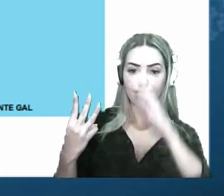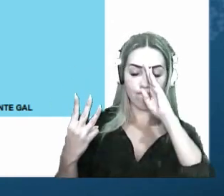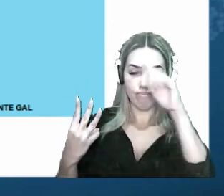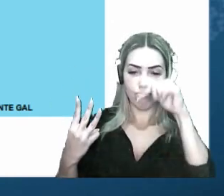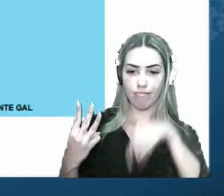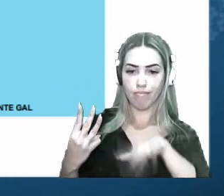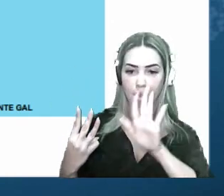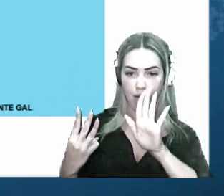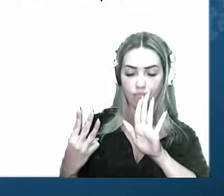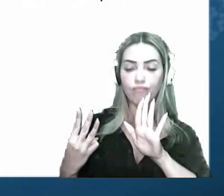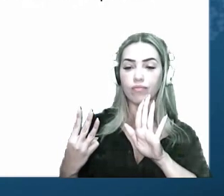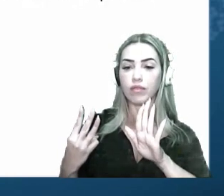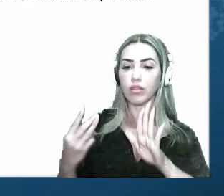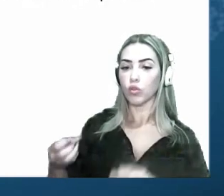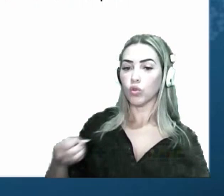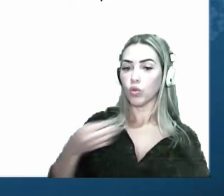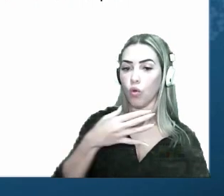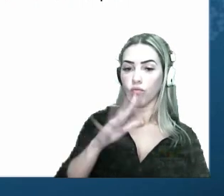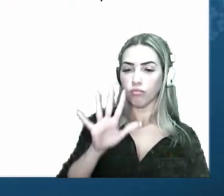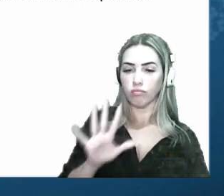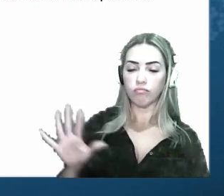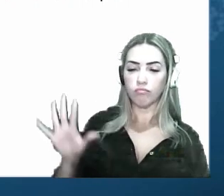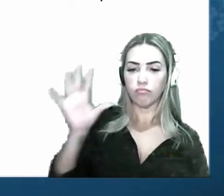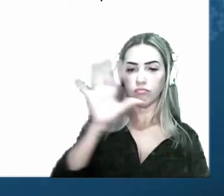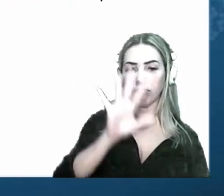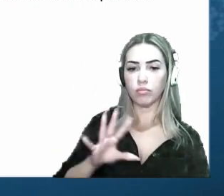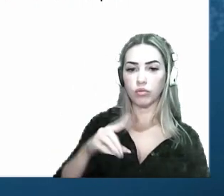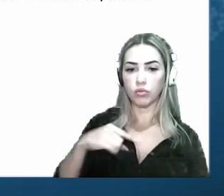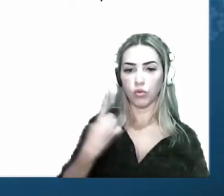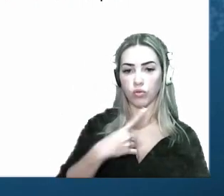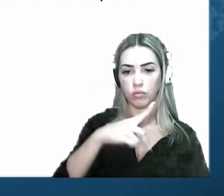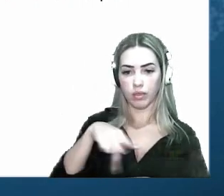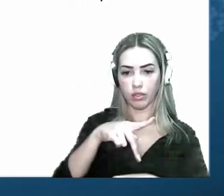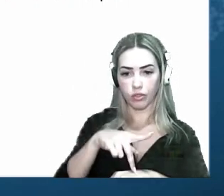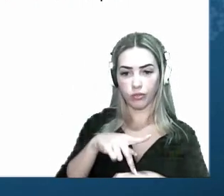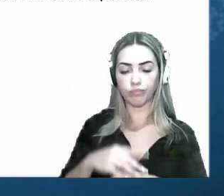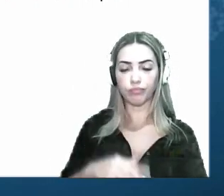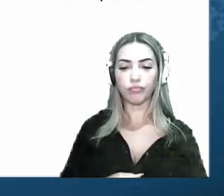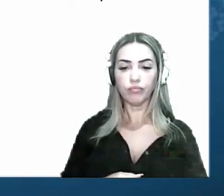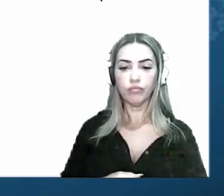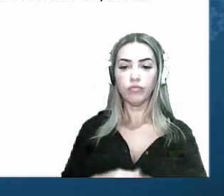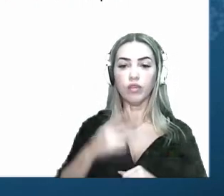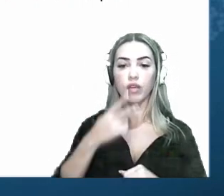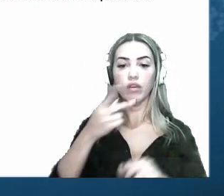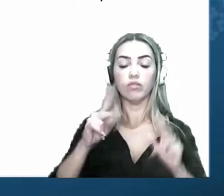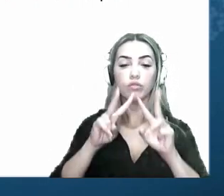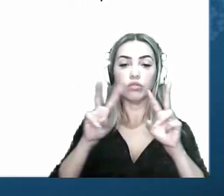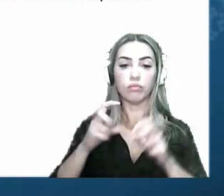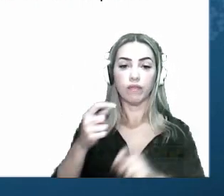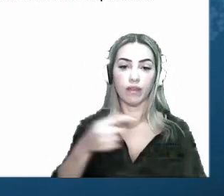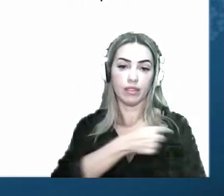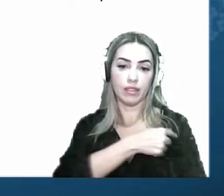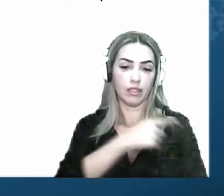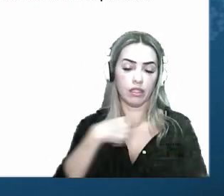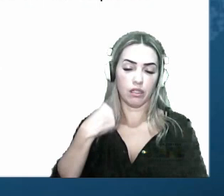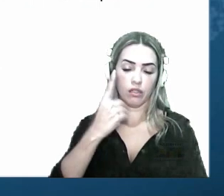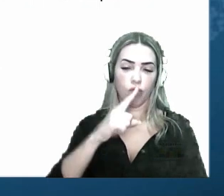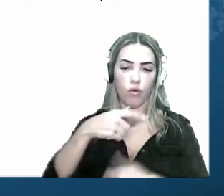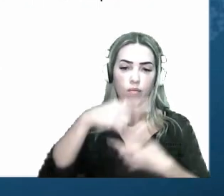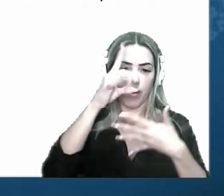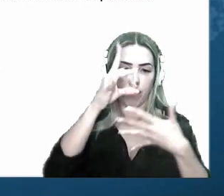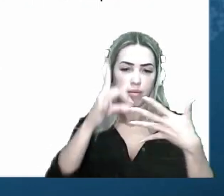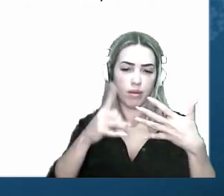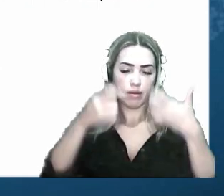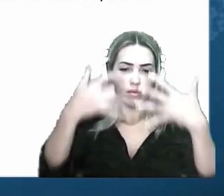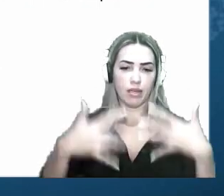pouco inédito também para o nosso país. E aí, falando um pouco sobre vacinas, eu não vou detalhar as 3 vacinas que